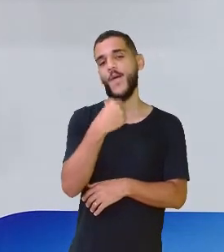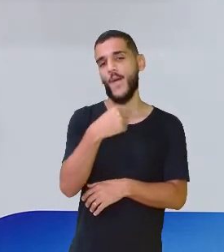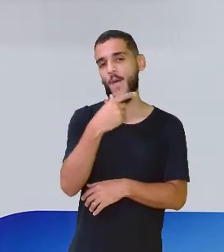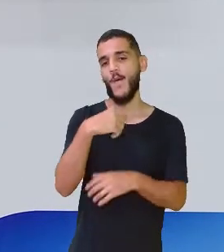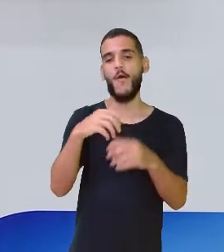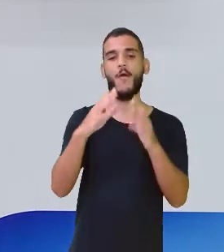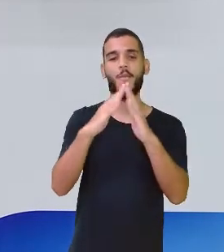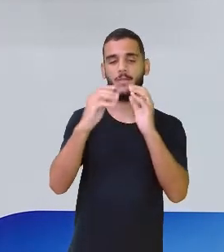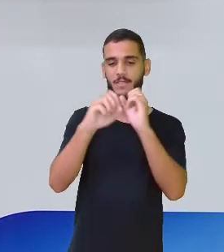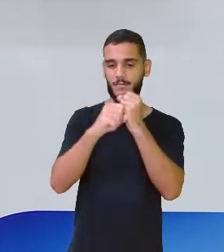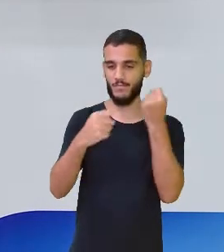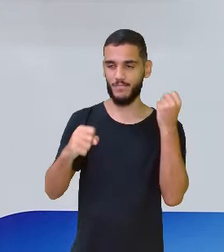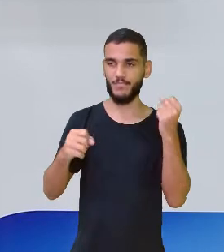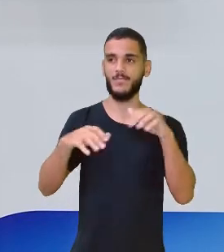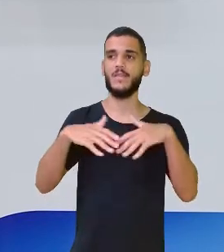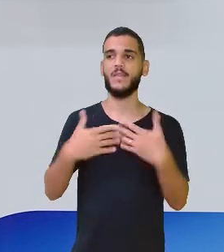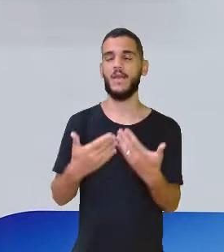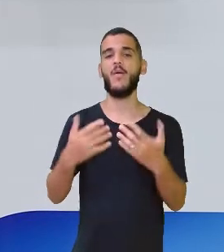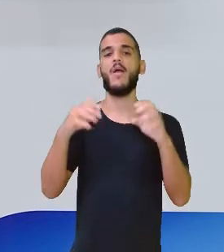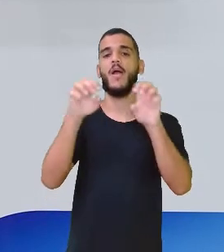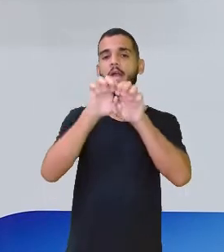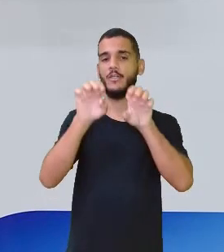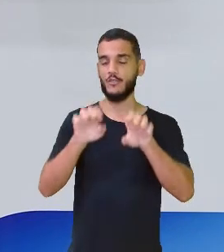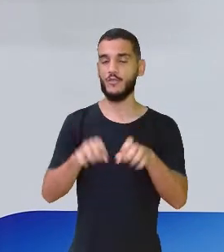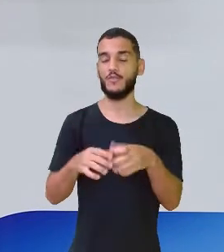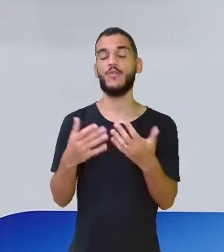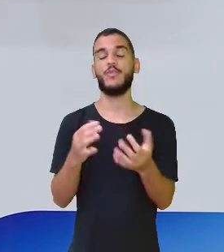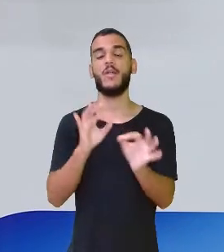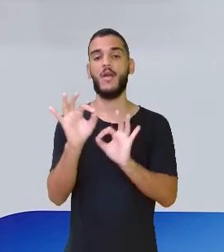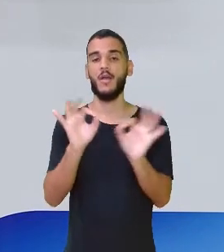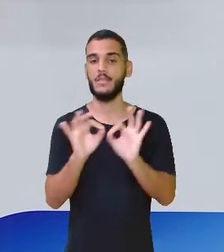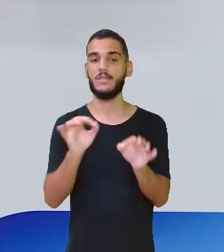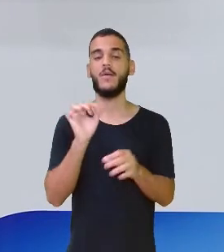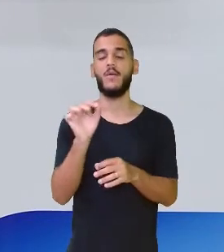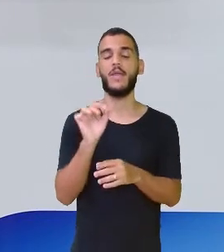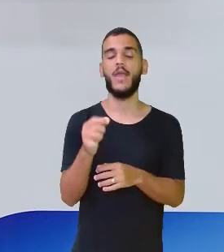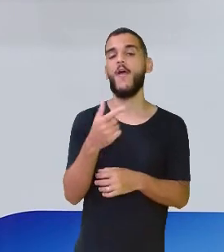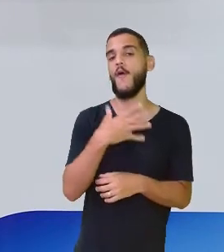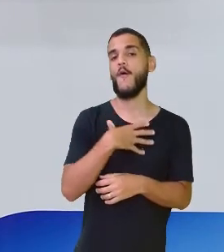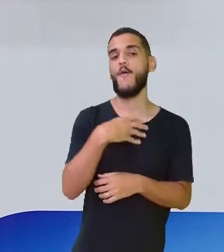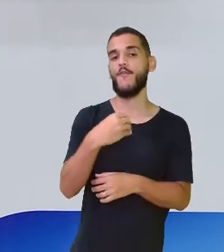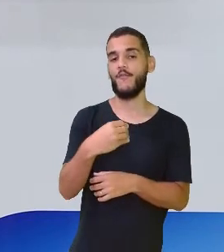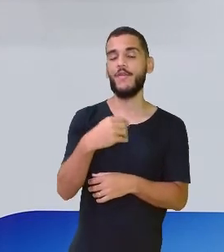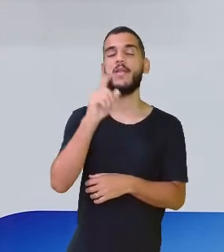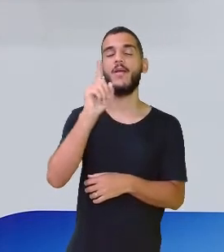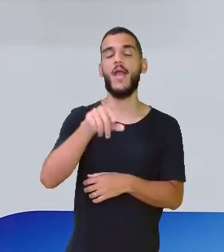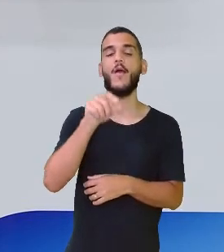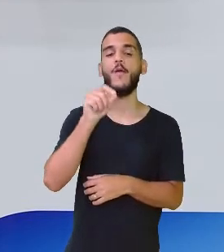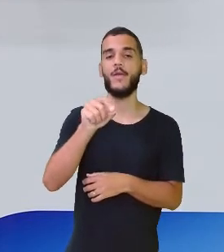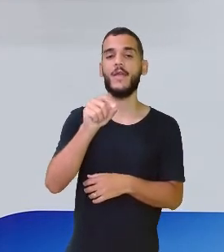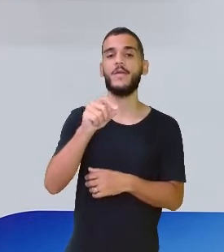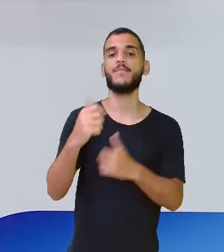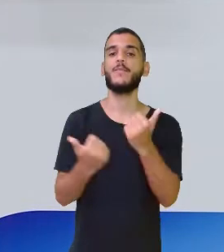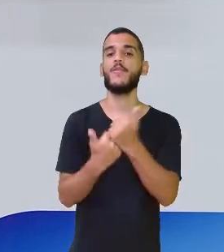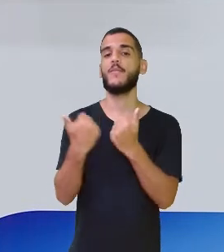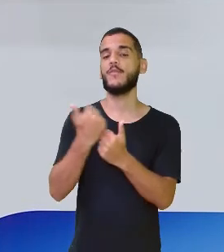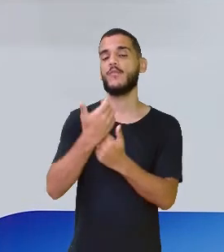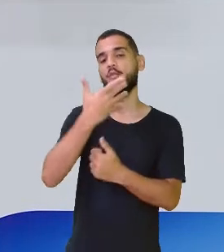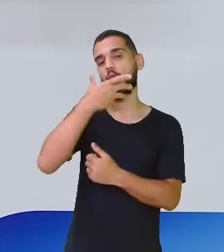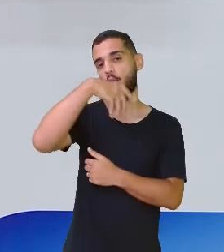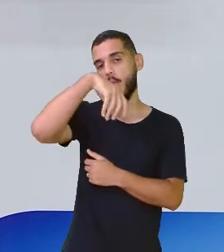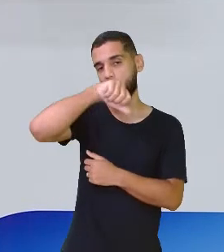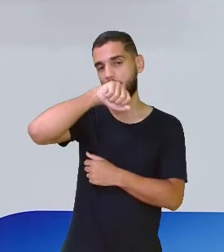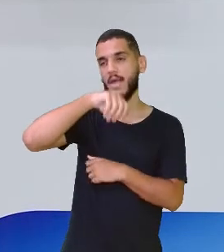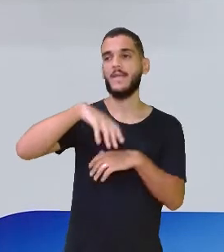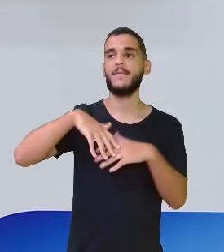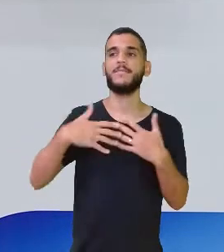o primogênito, né, ele ia suceder o pai na administração do negócio, né? Um filho, né, que ele tivesse depois ia